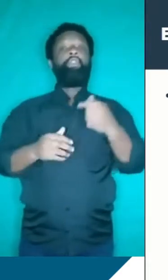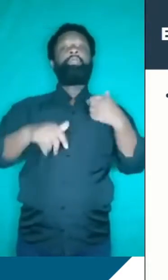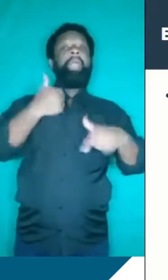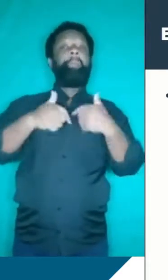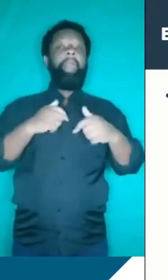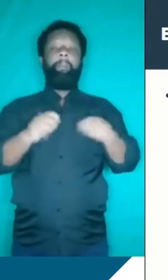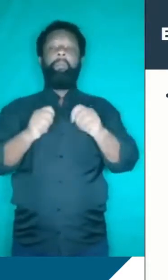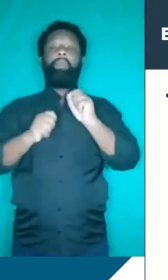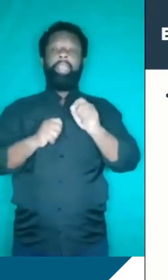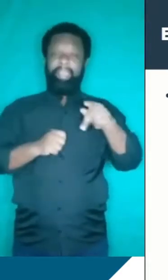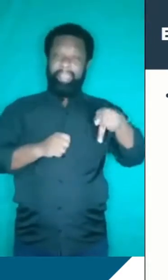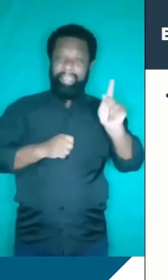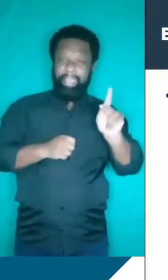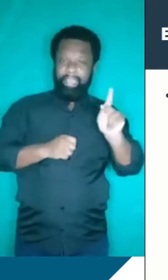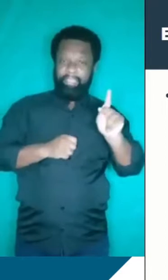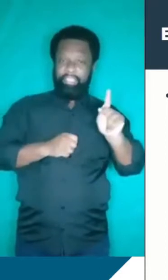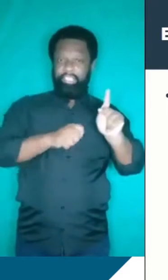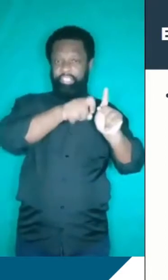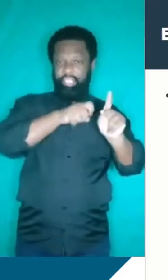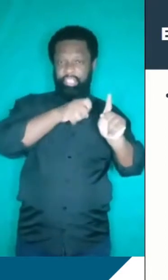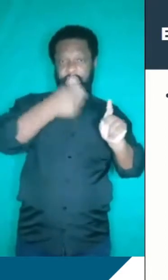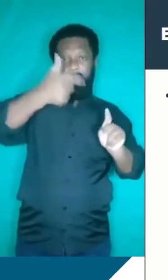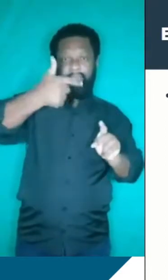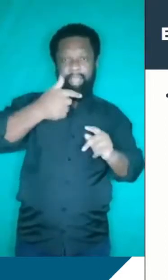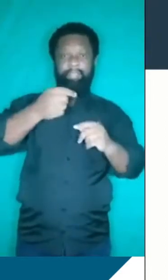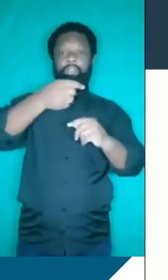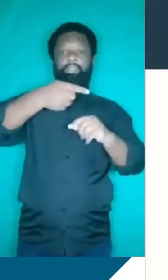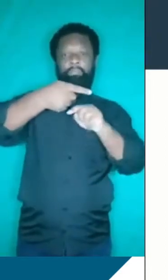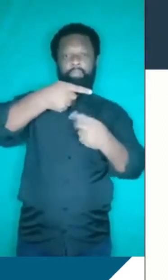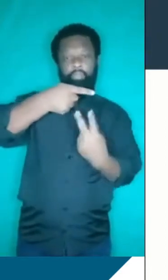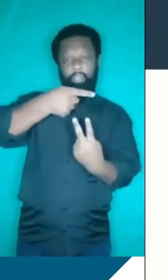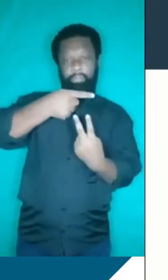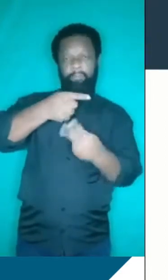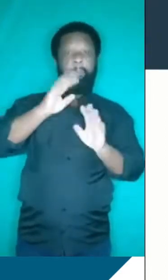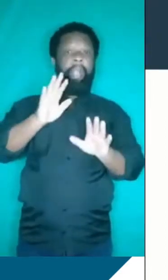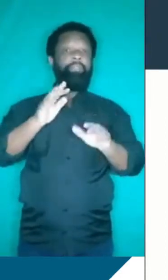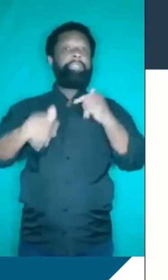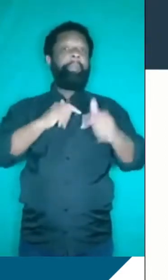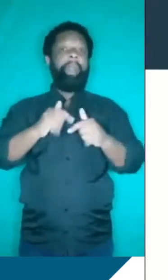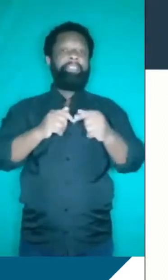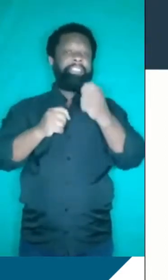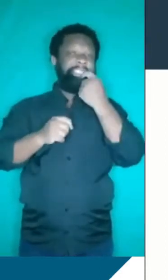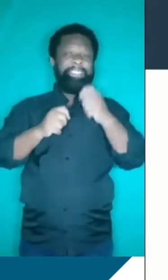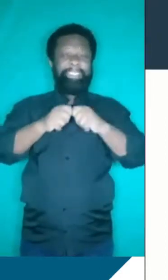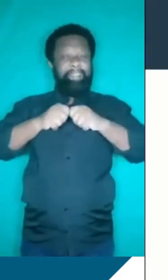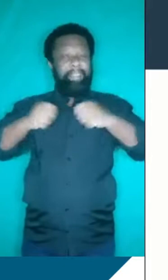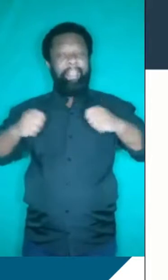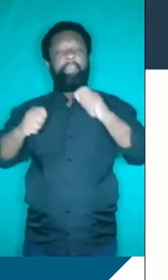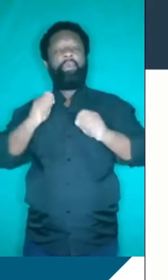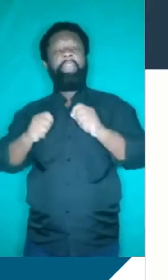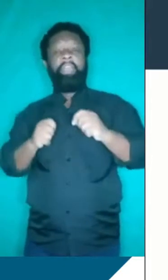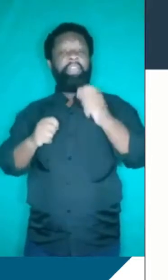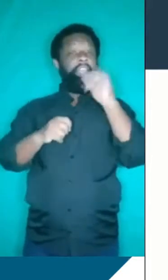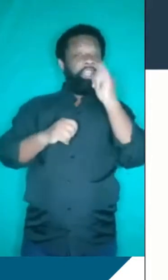da força elástica é kx ao quadrado sobre 2. Mas o trabalho da força elástica é a energia que eu vou